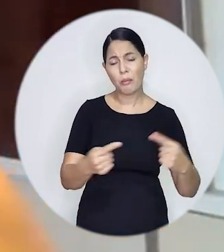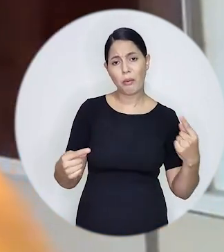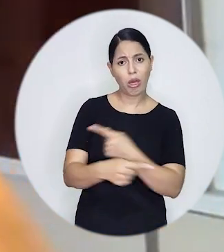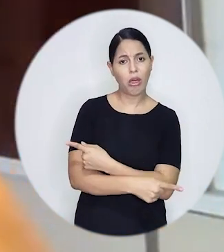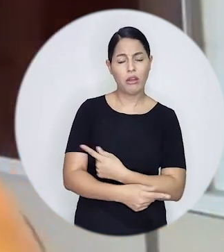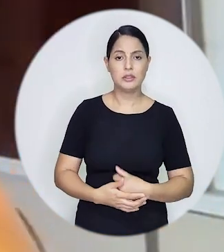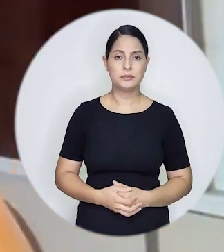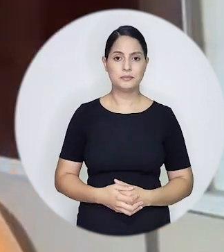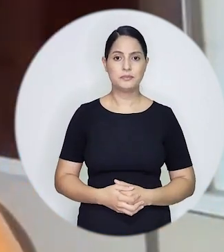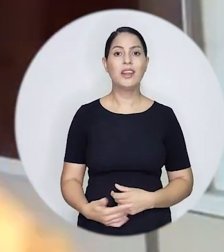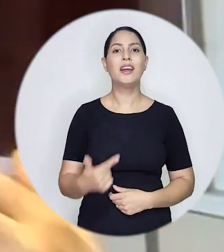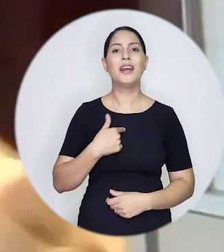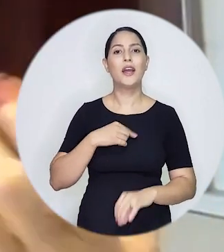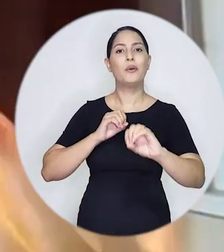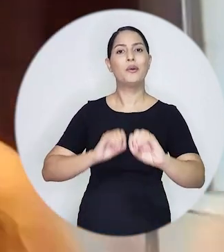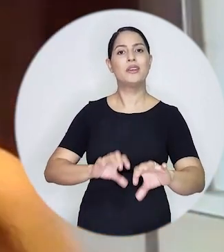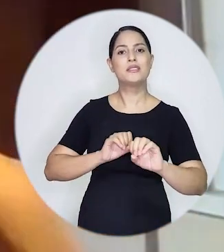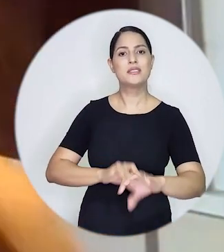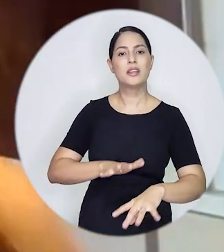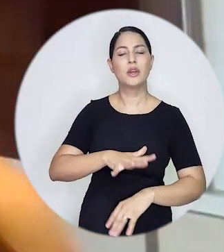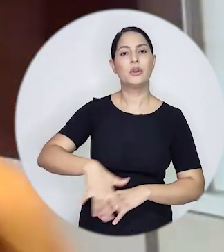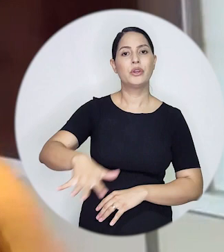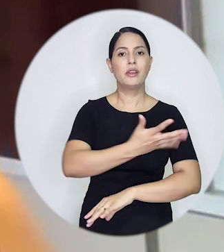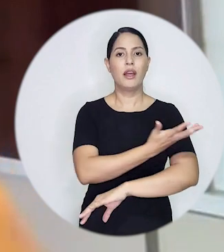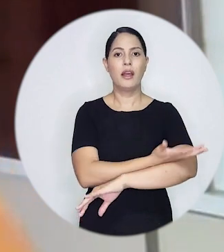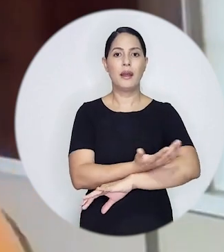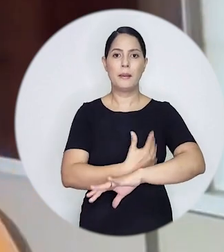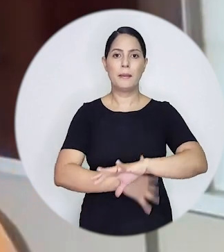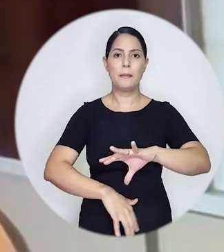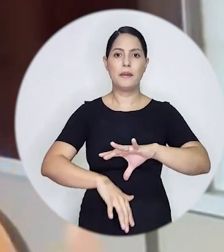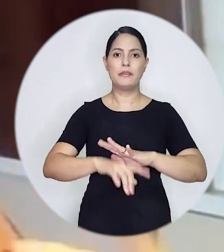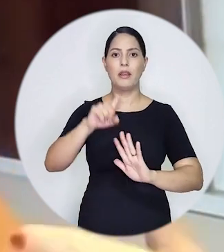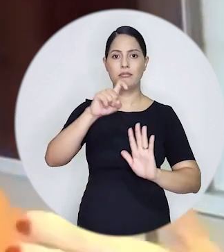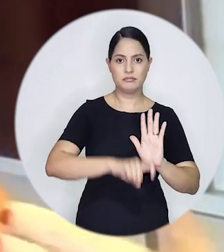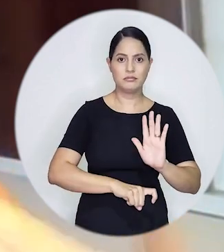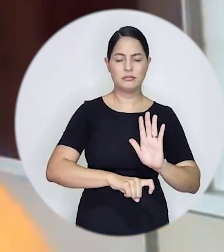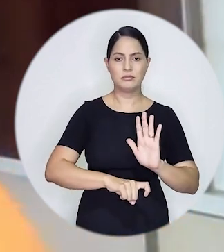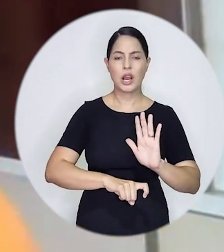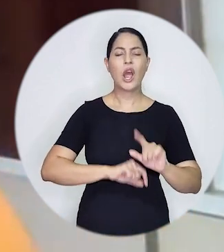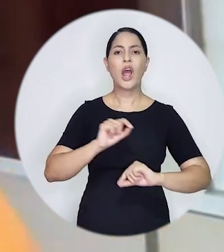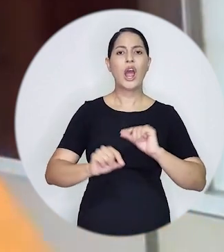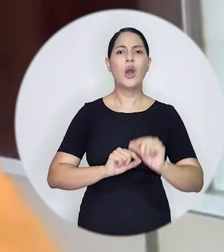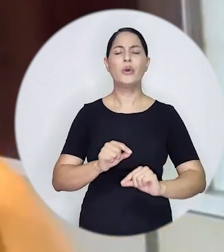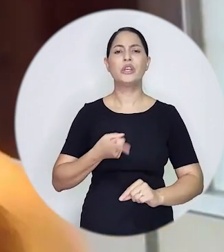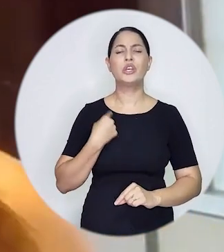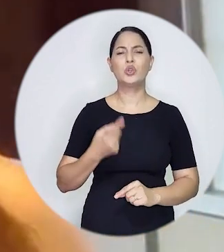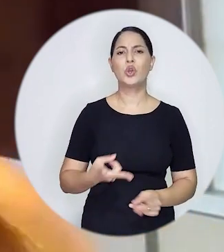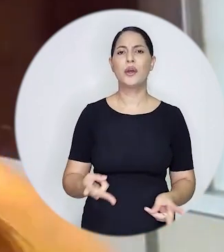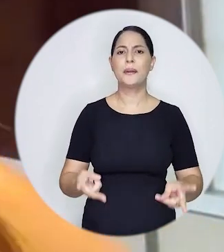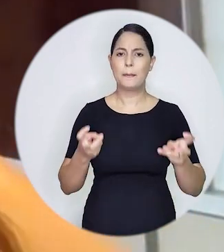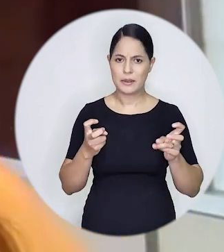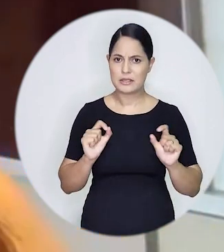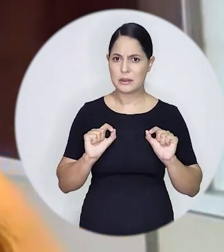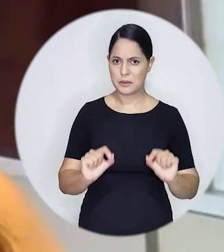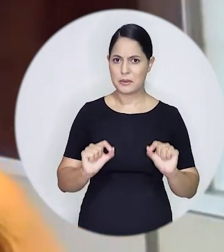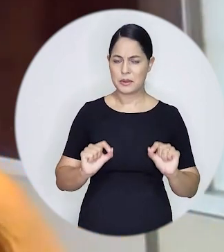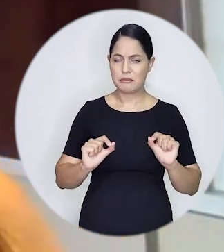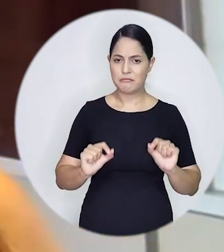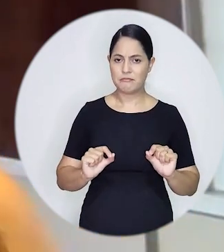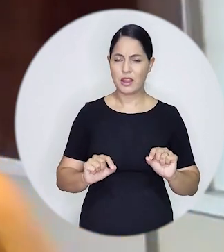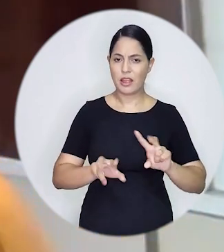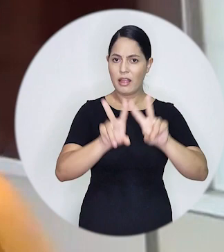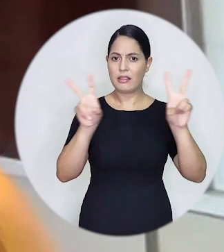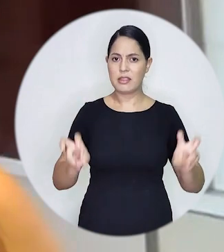somos essencialmente tributaristas, e o que percebemos nessa alteração, nessa mudança do mundo? Estamos